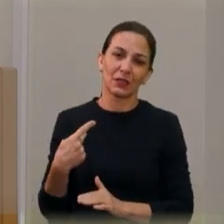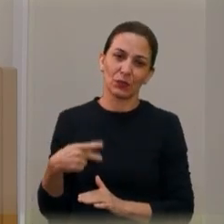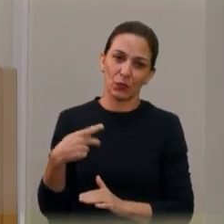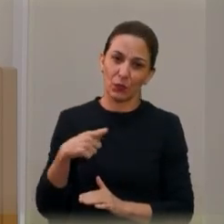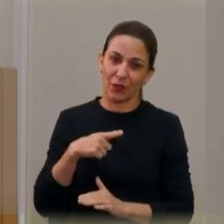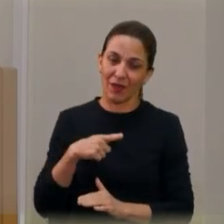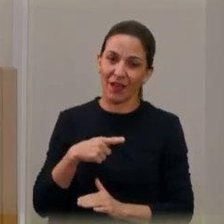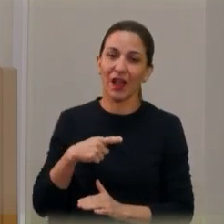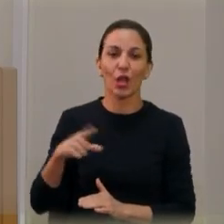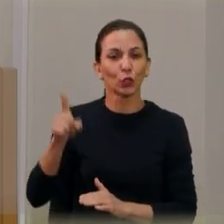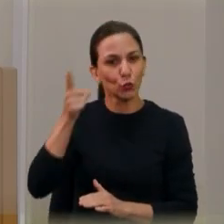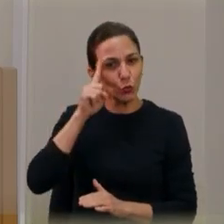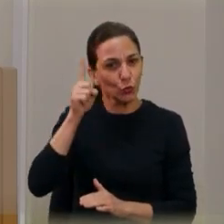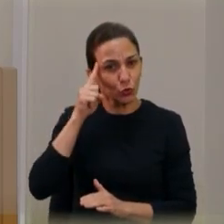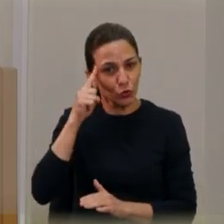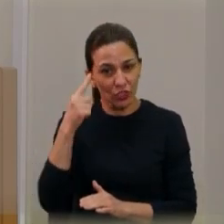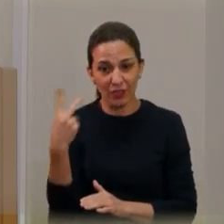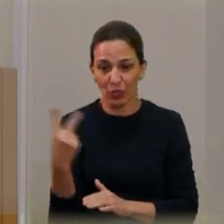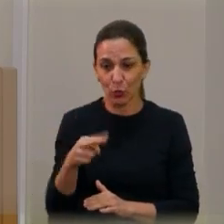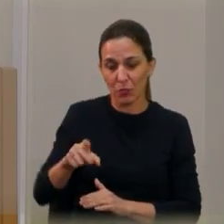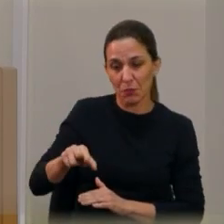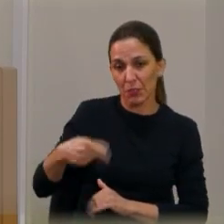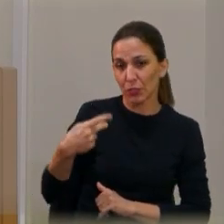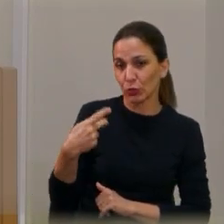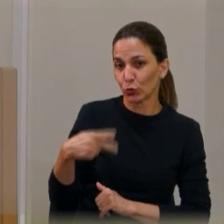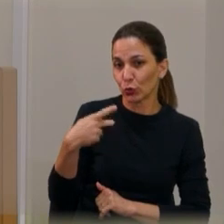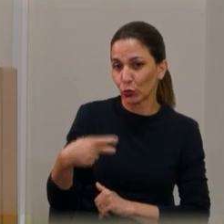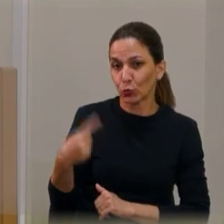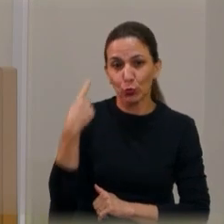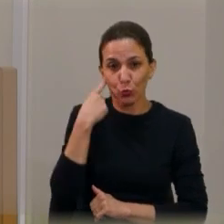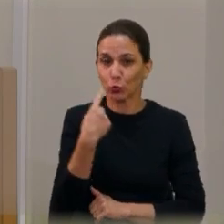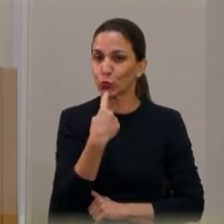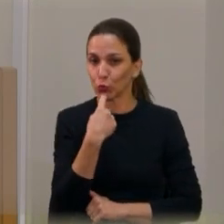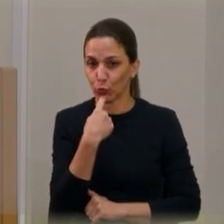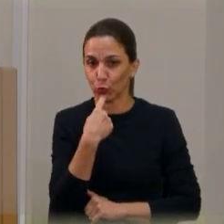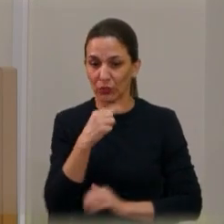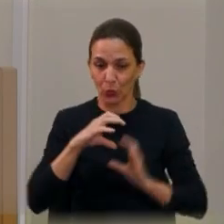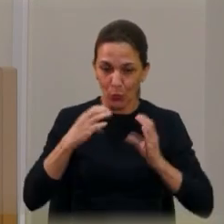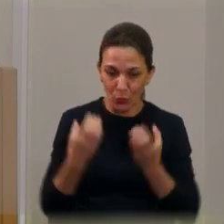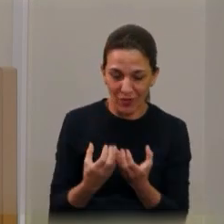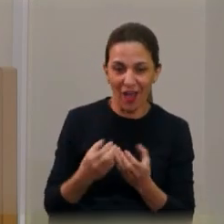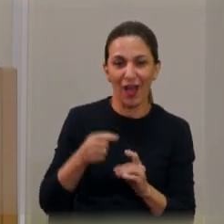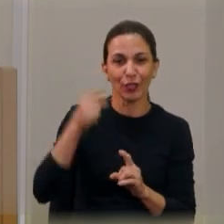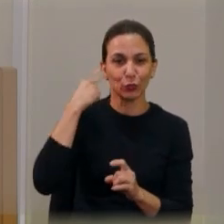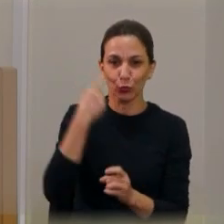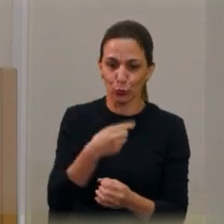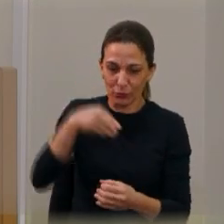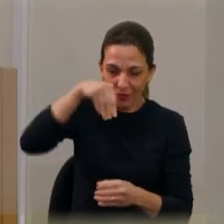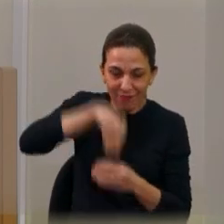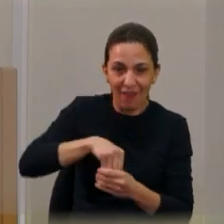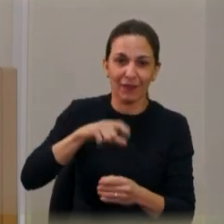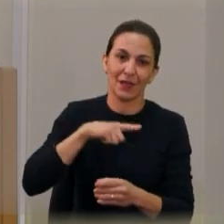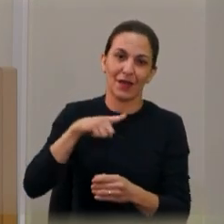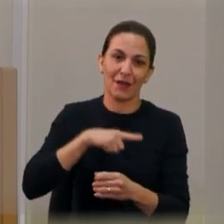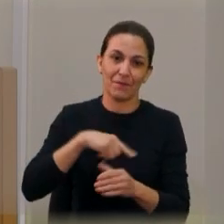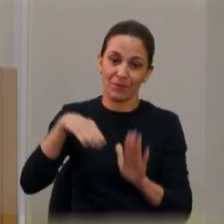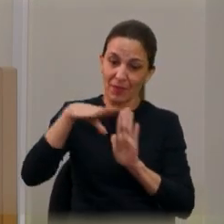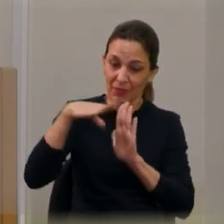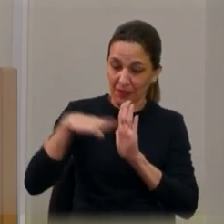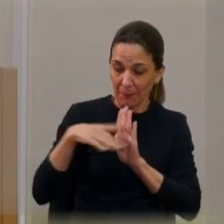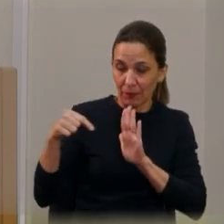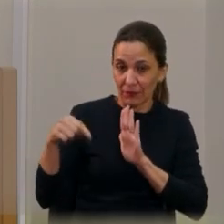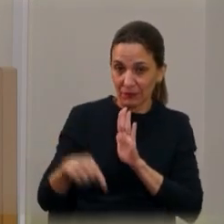pessoa que convive diariamente com duas irmãs que são surdas e que integram a comunidade de surdo Então essa pauta será